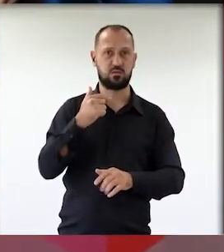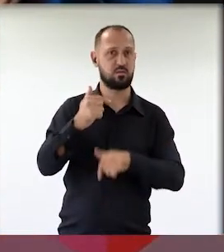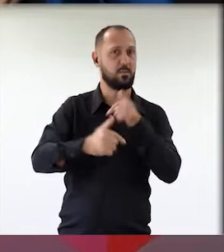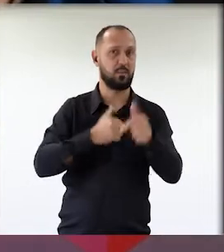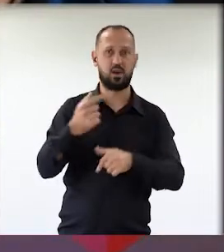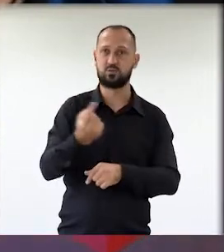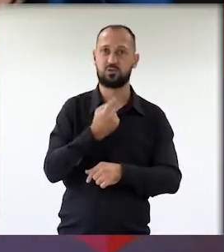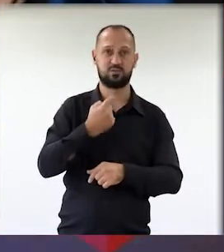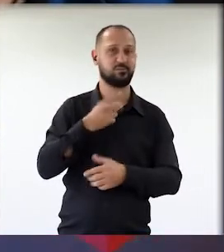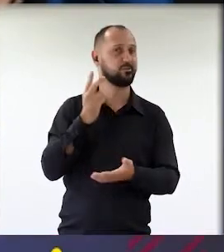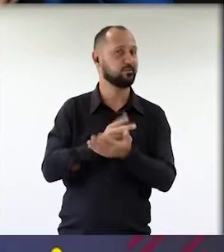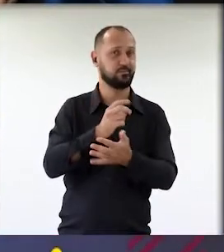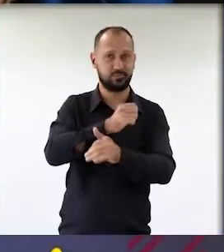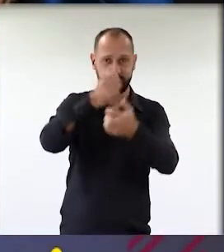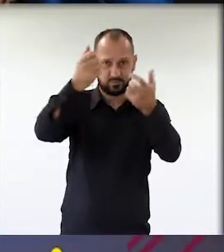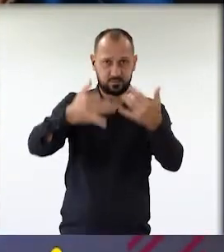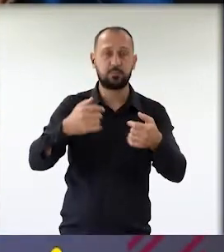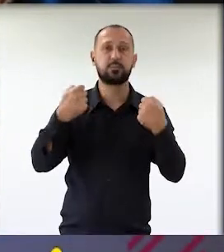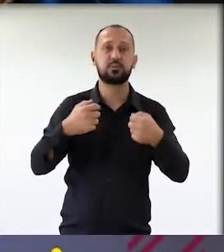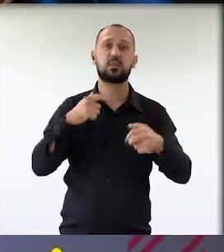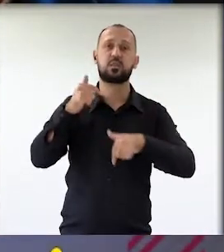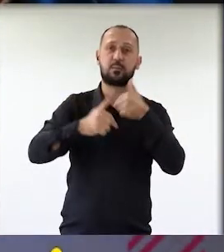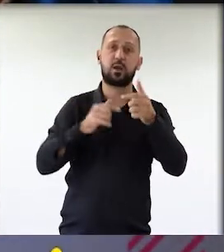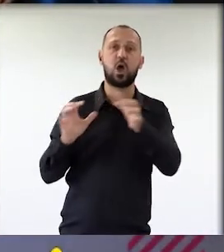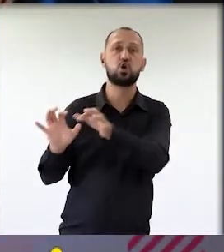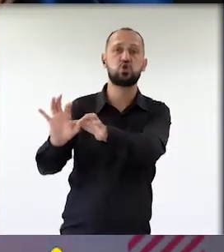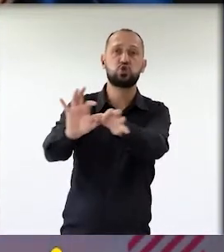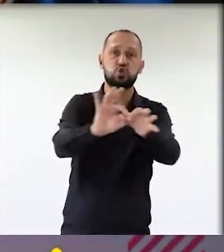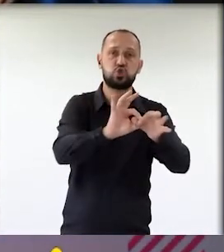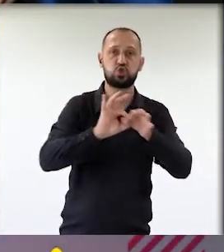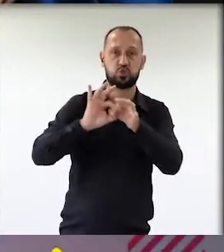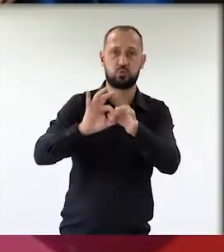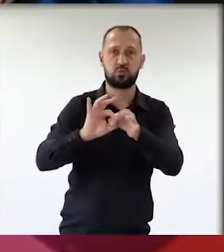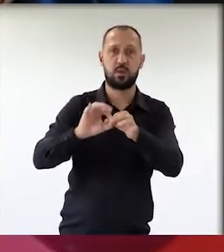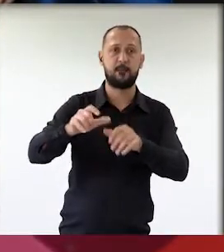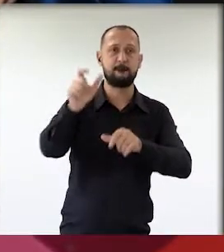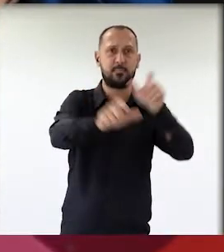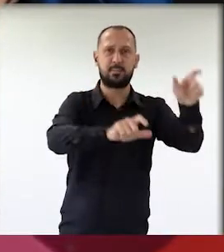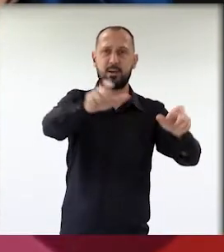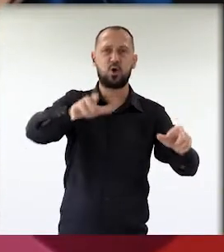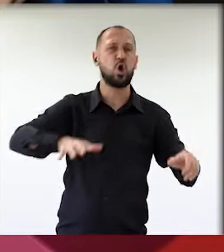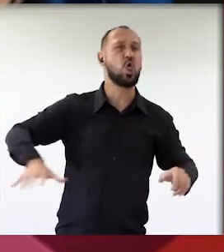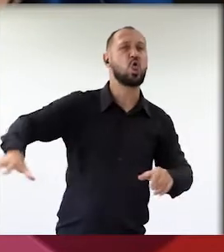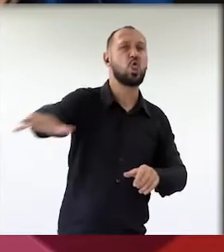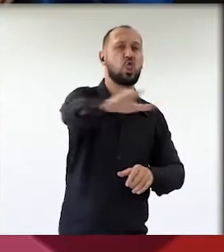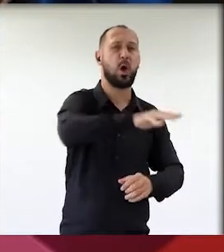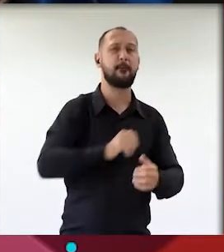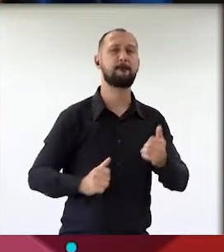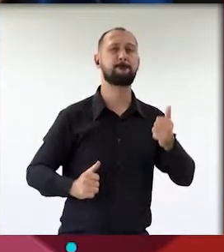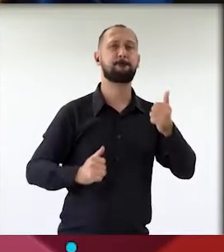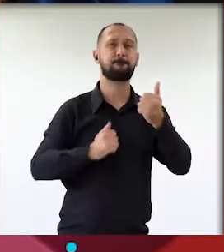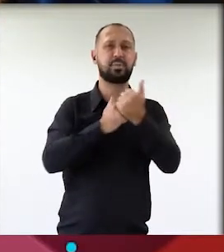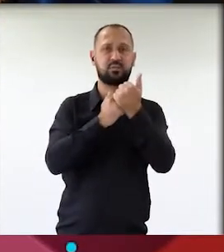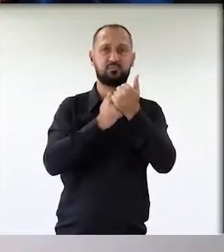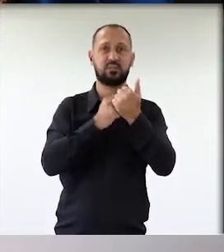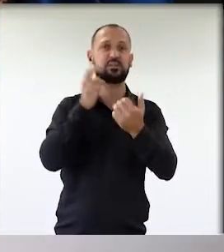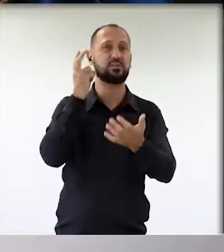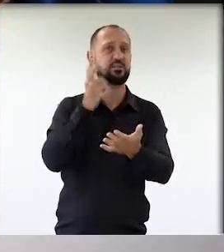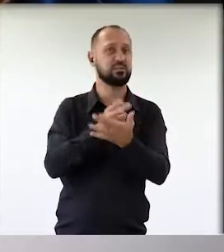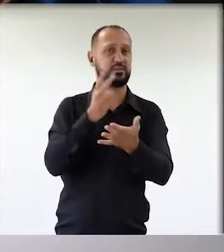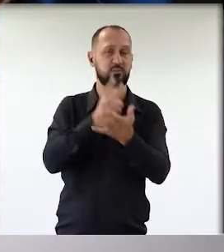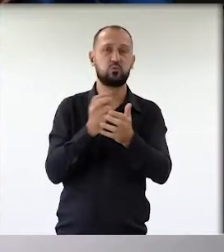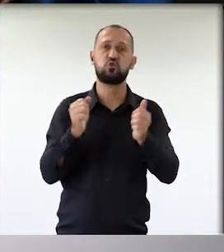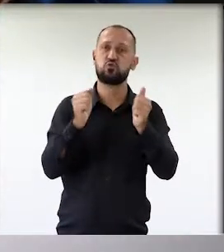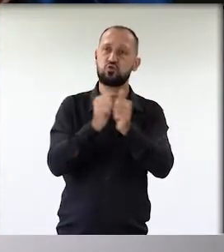trabalhar sozinho, né? Nós precisamos trabalhar em rede, nós precisamos do apoio de todos. Nós precisamos estar sempre